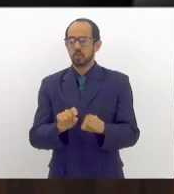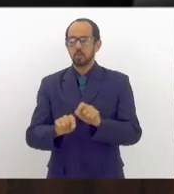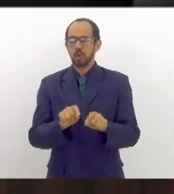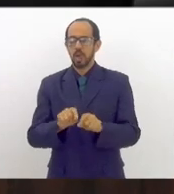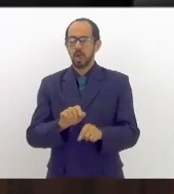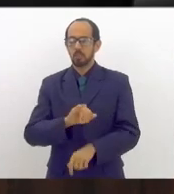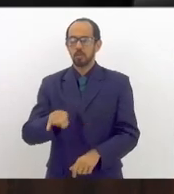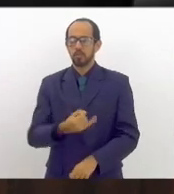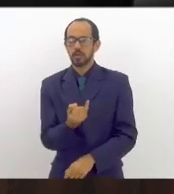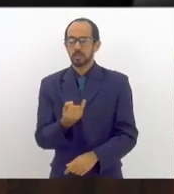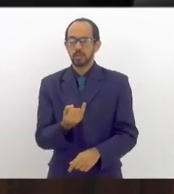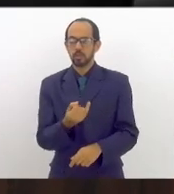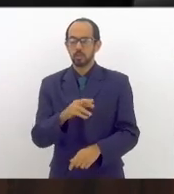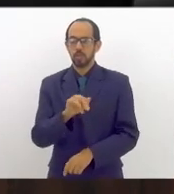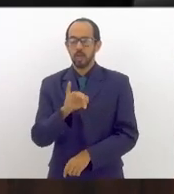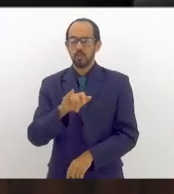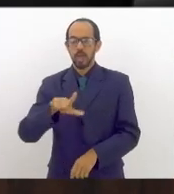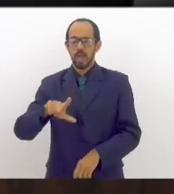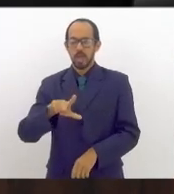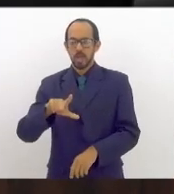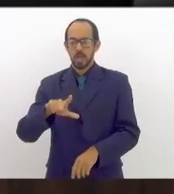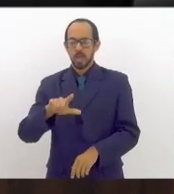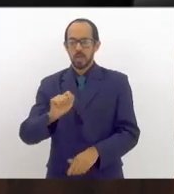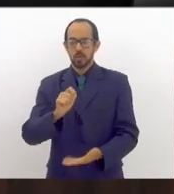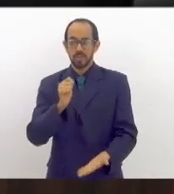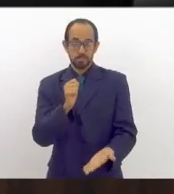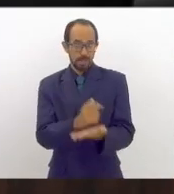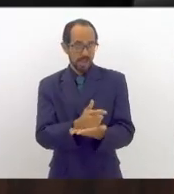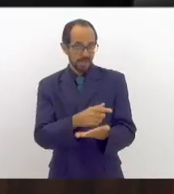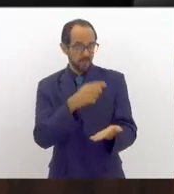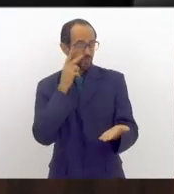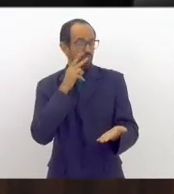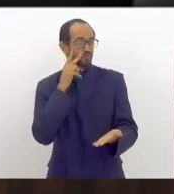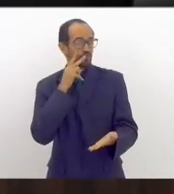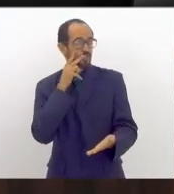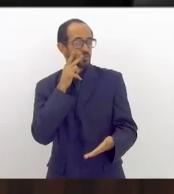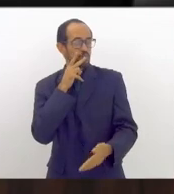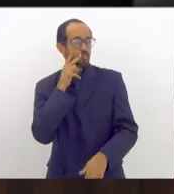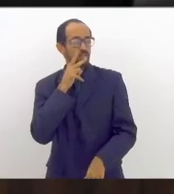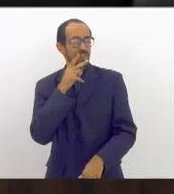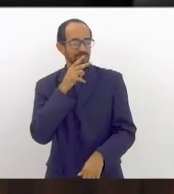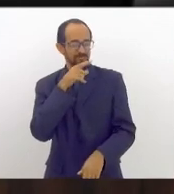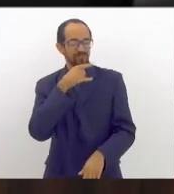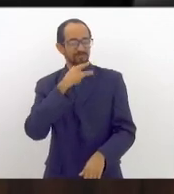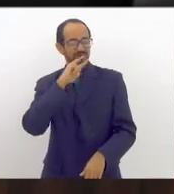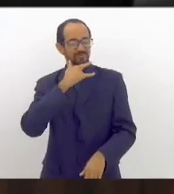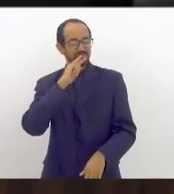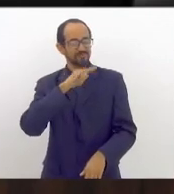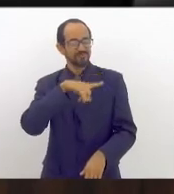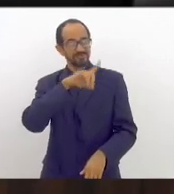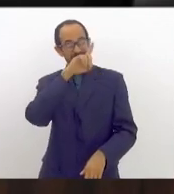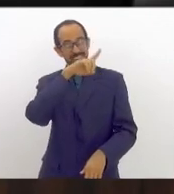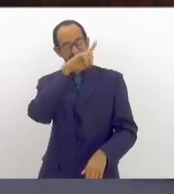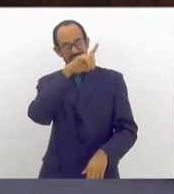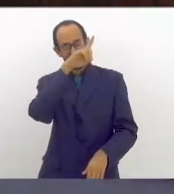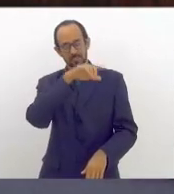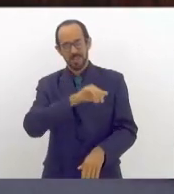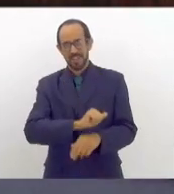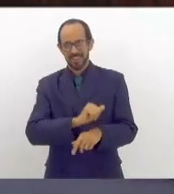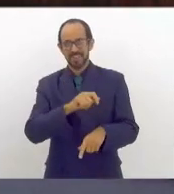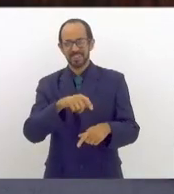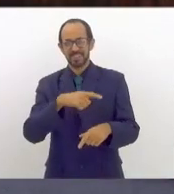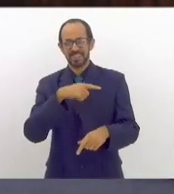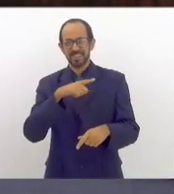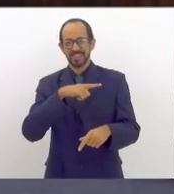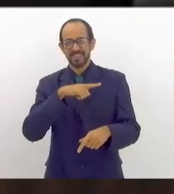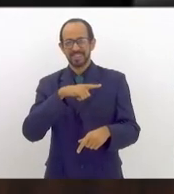aqui que o nosso Rafael tá pagando o vinho e whisky aqui na galeria daqui a pouco um coquetel